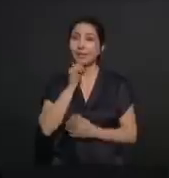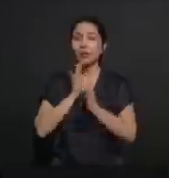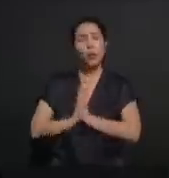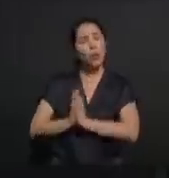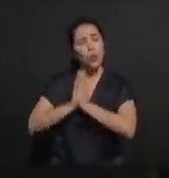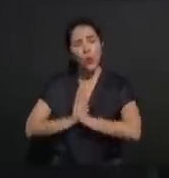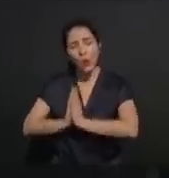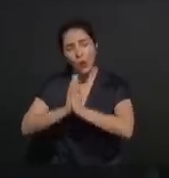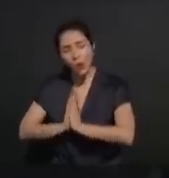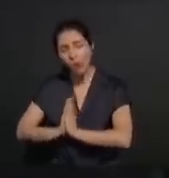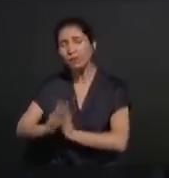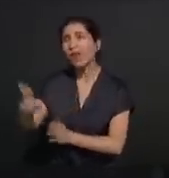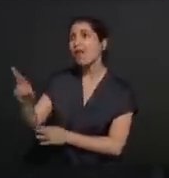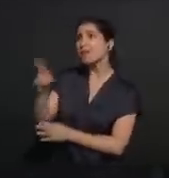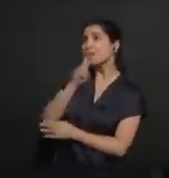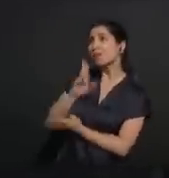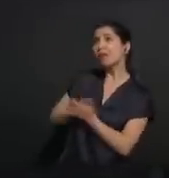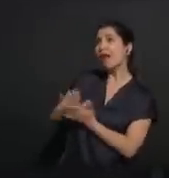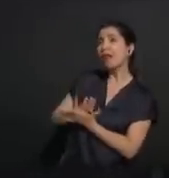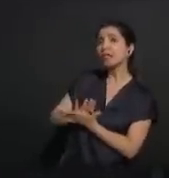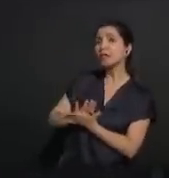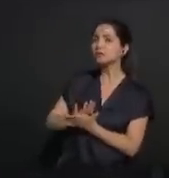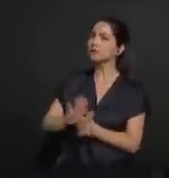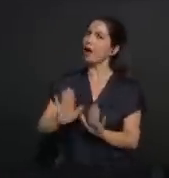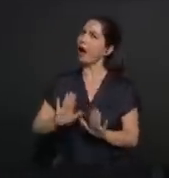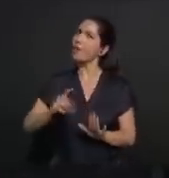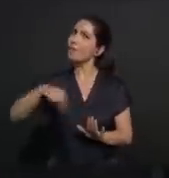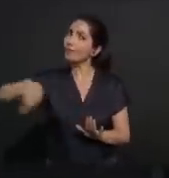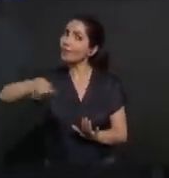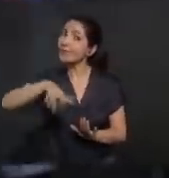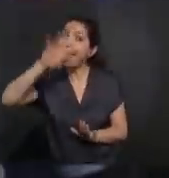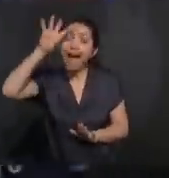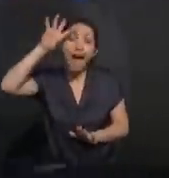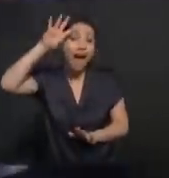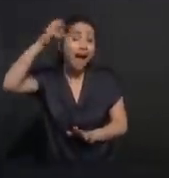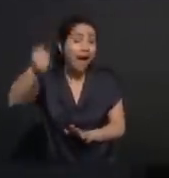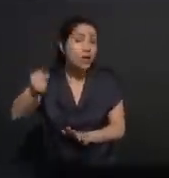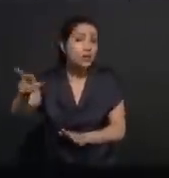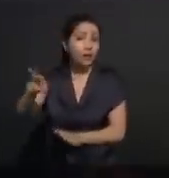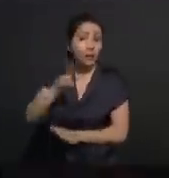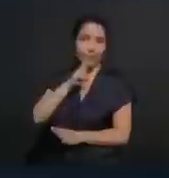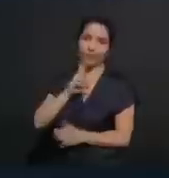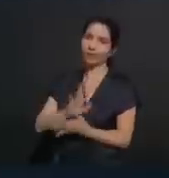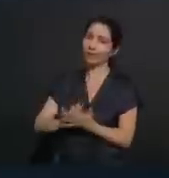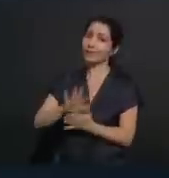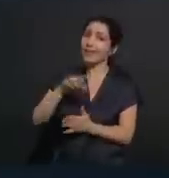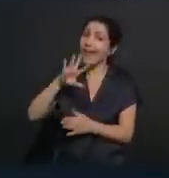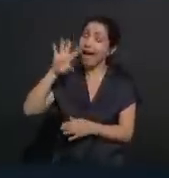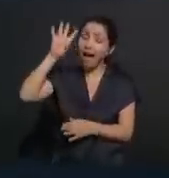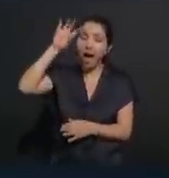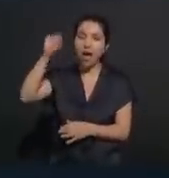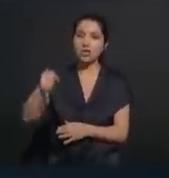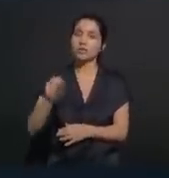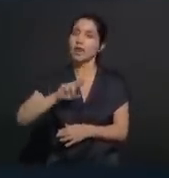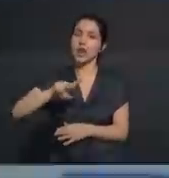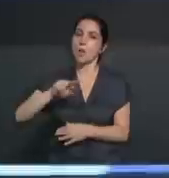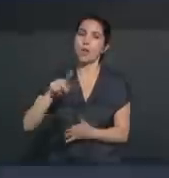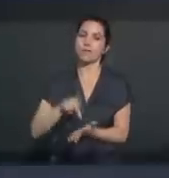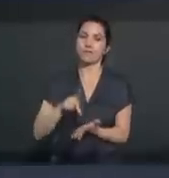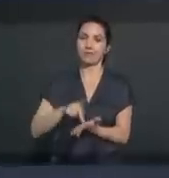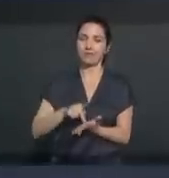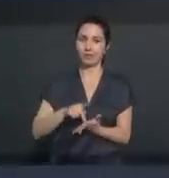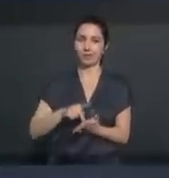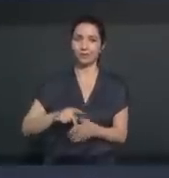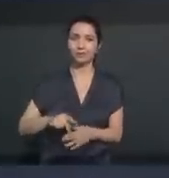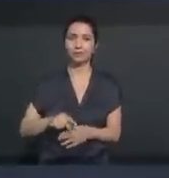conseguindo nada. Você pensa que você não está conseguindo nada. Sabe quanto tempo Deus mudou a história de José? 30